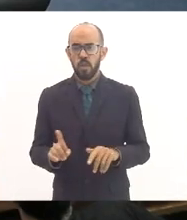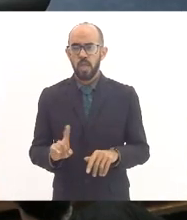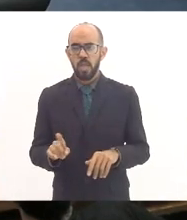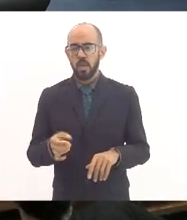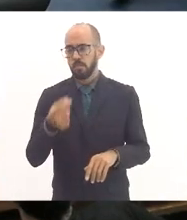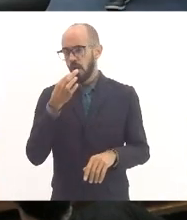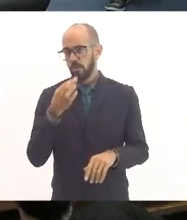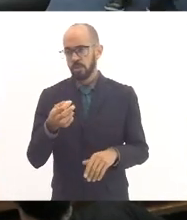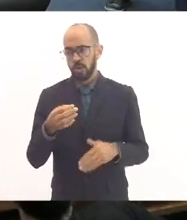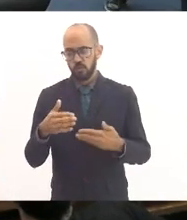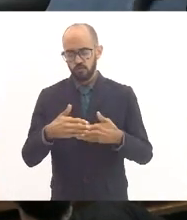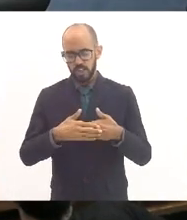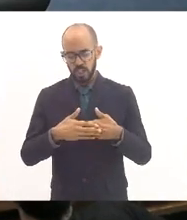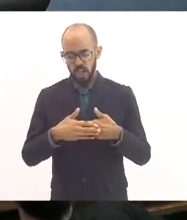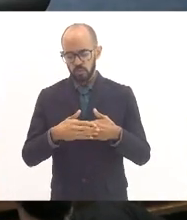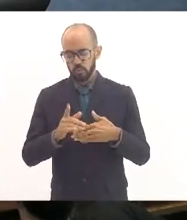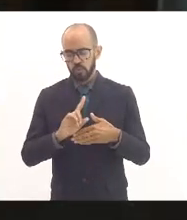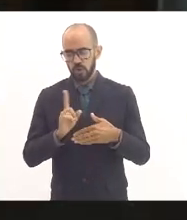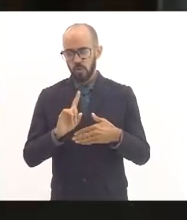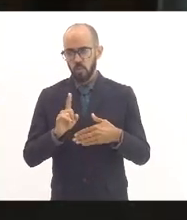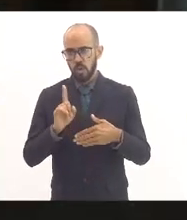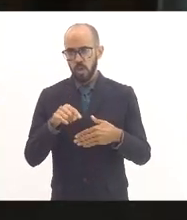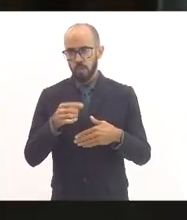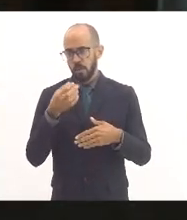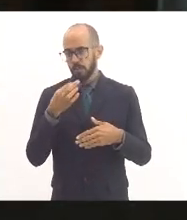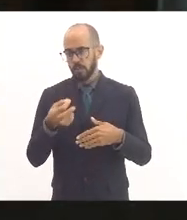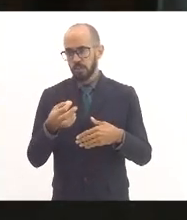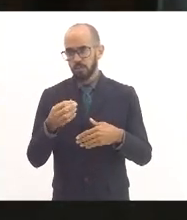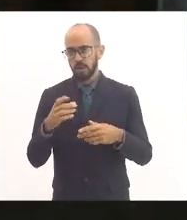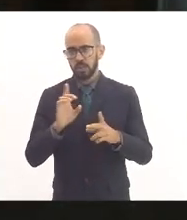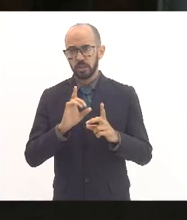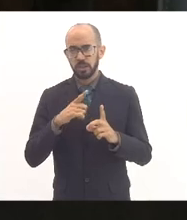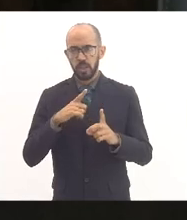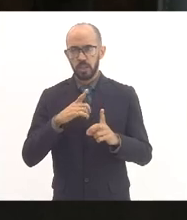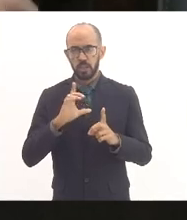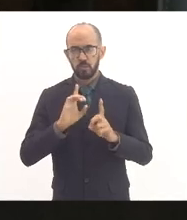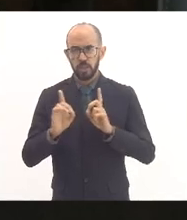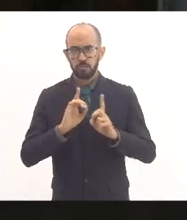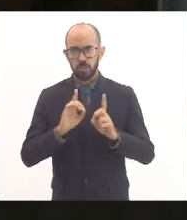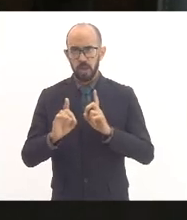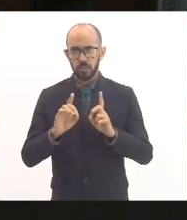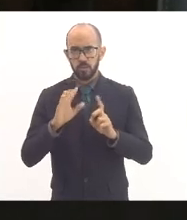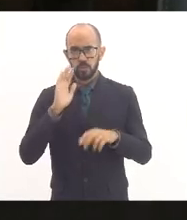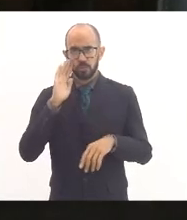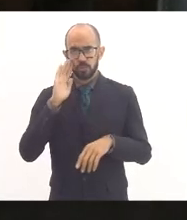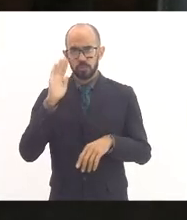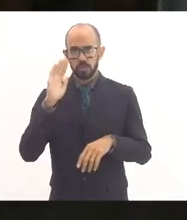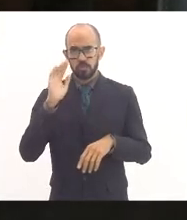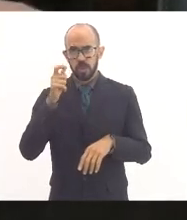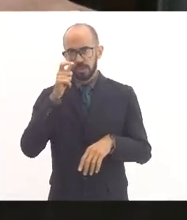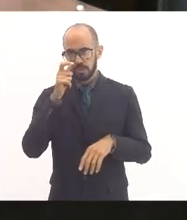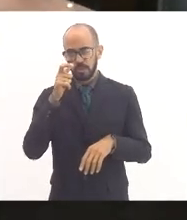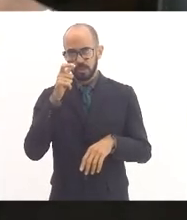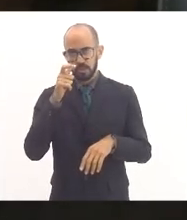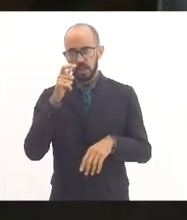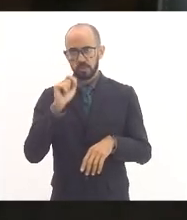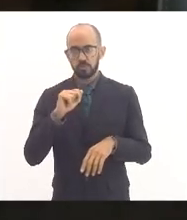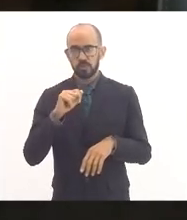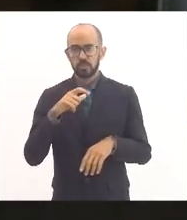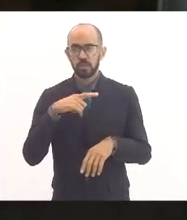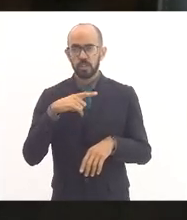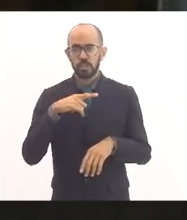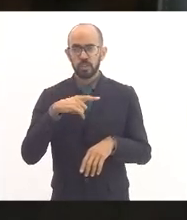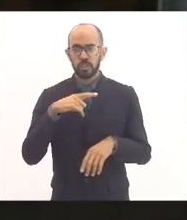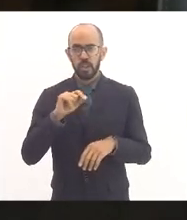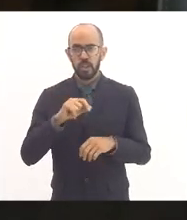posicionamento fechado mas é um posicionamento para que haja um debate mesmo com os principais interessados nós temos todo uma